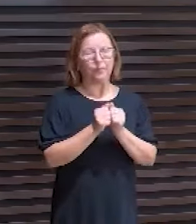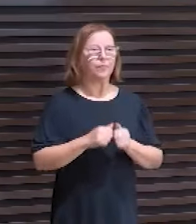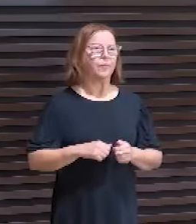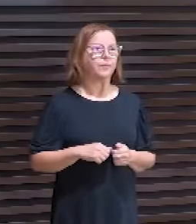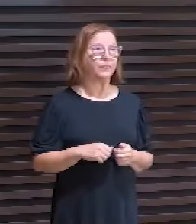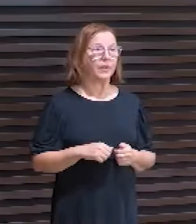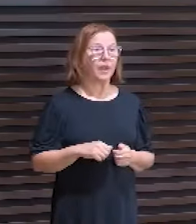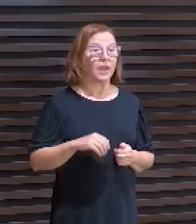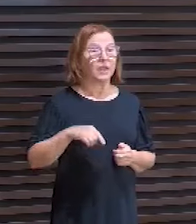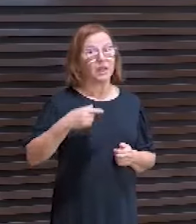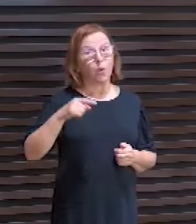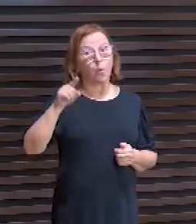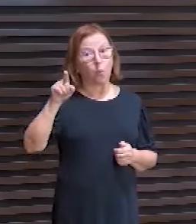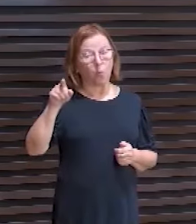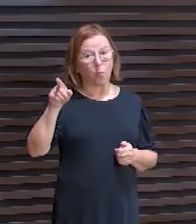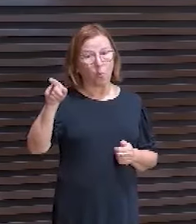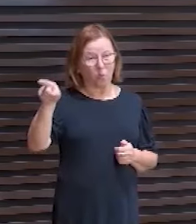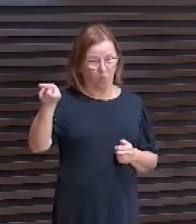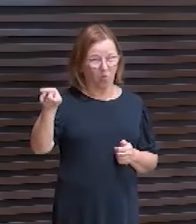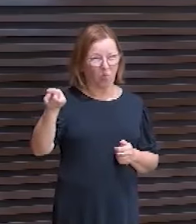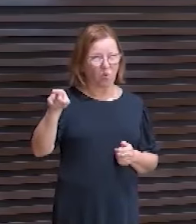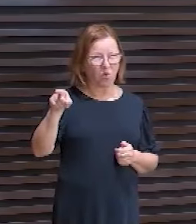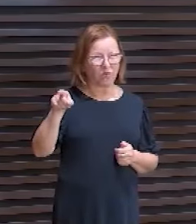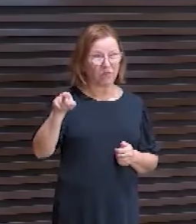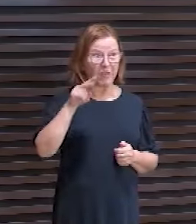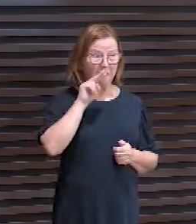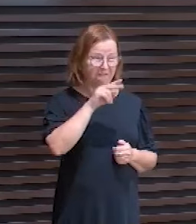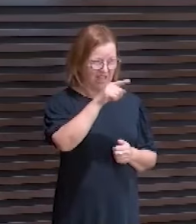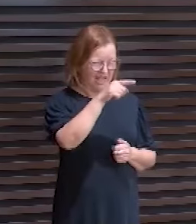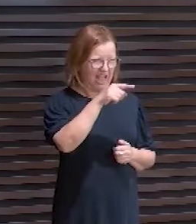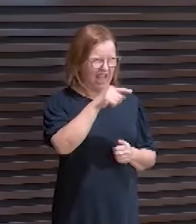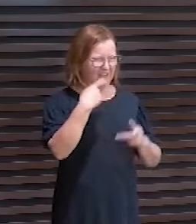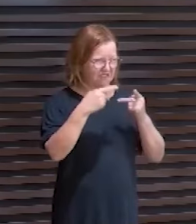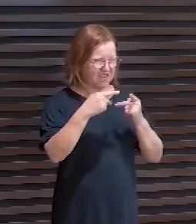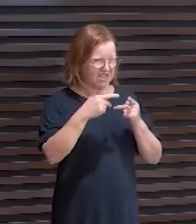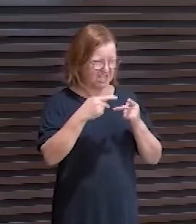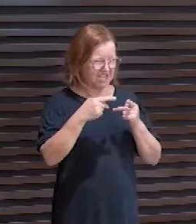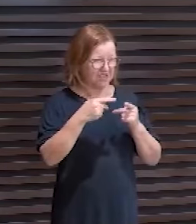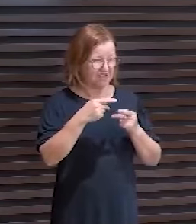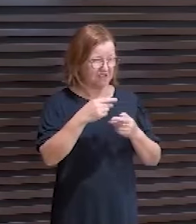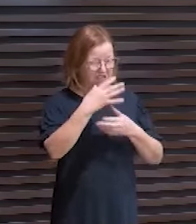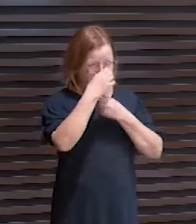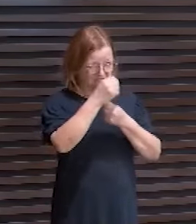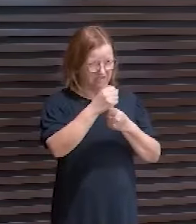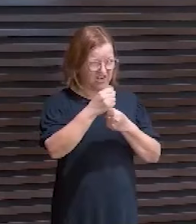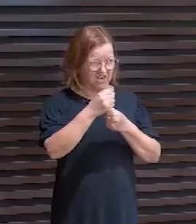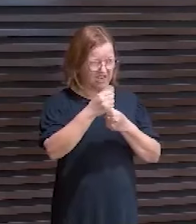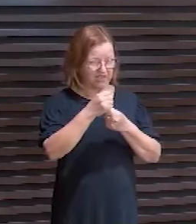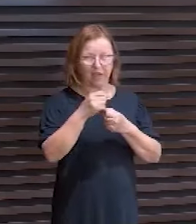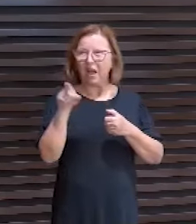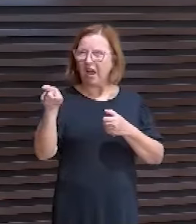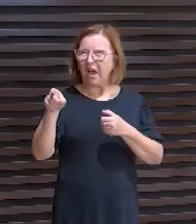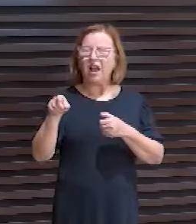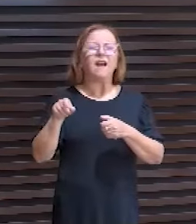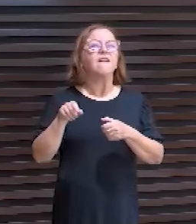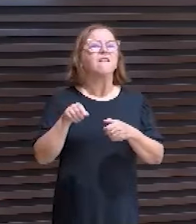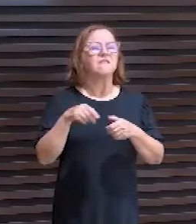outro tá falando Fala mais alto para poder ganhar no volume como que é a comunicação